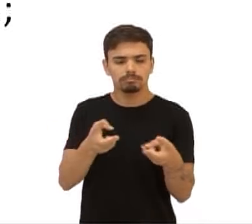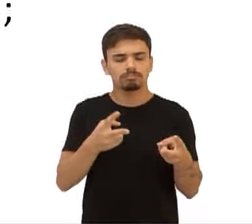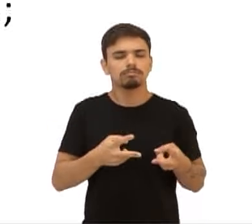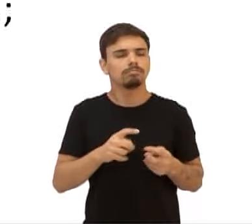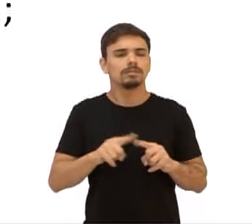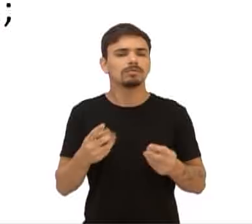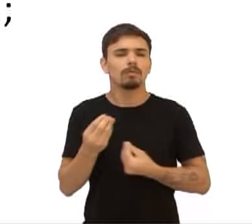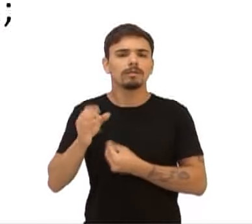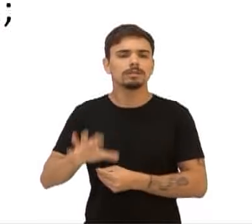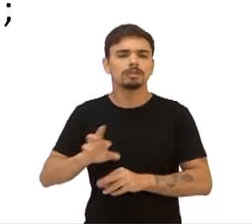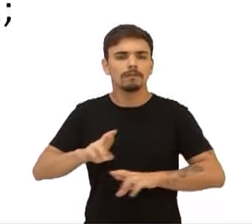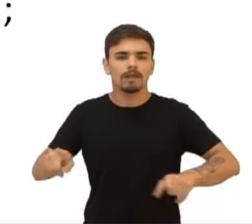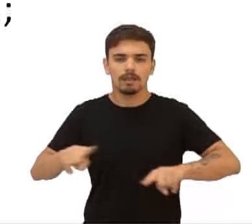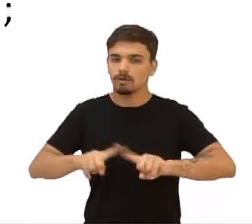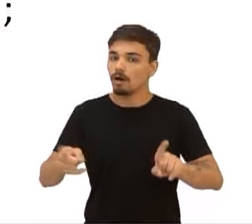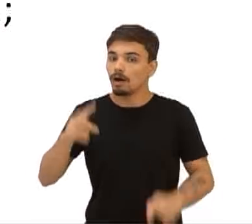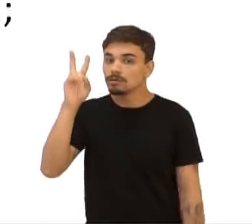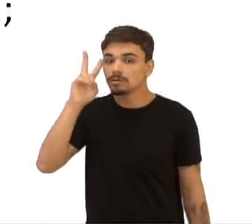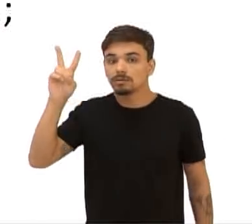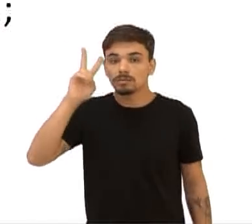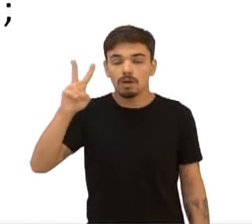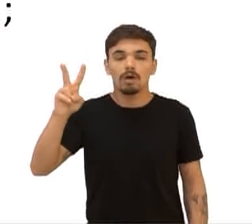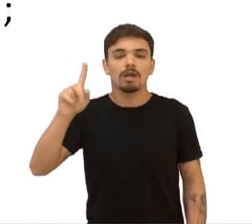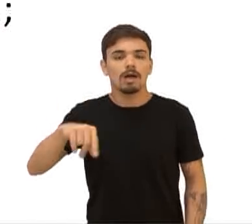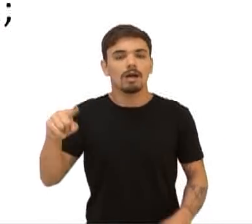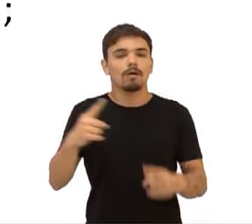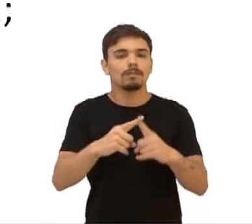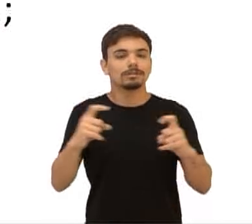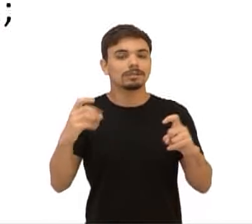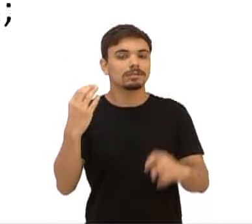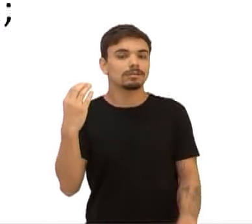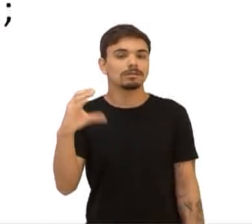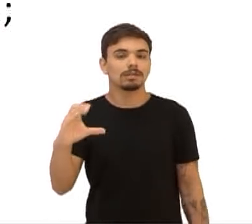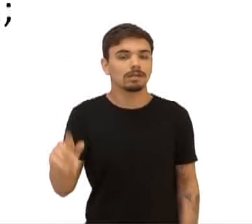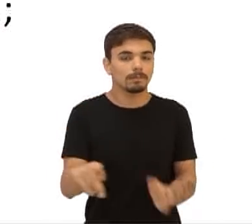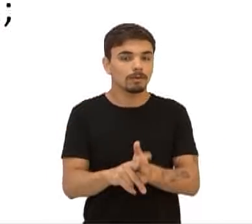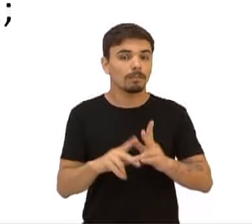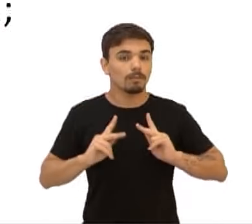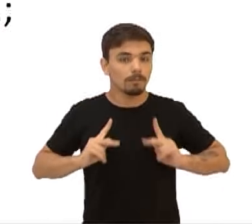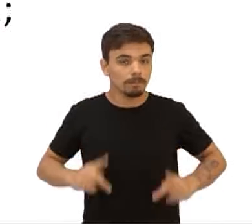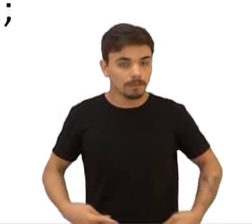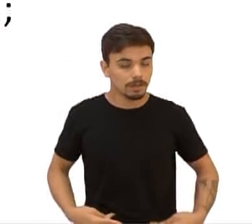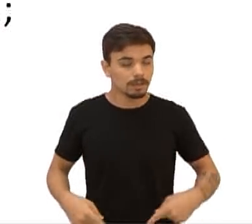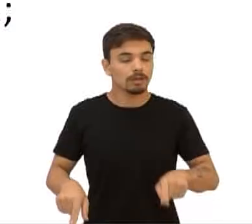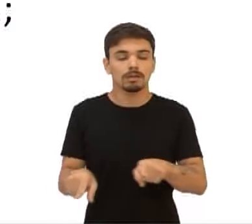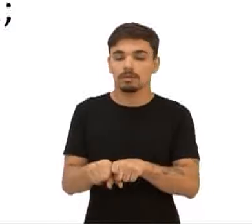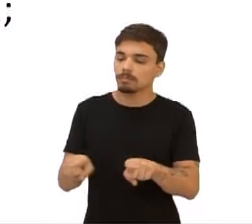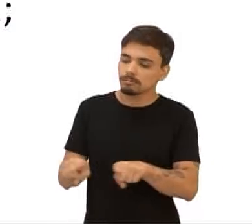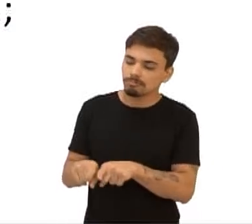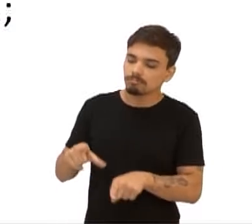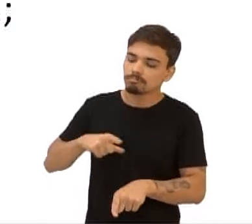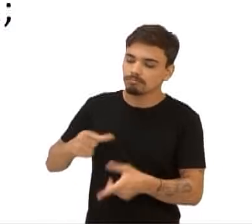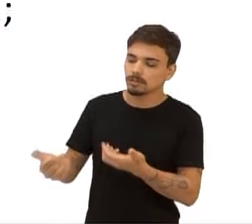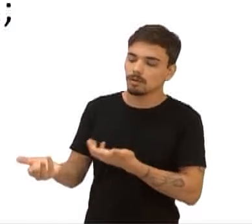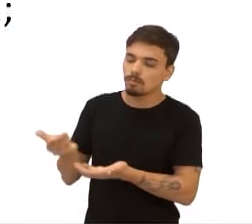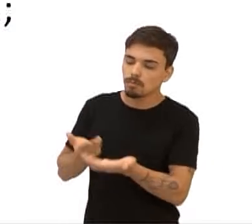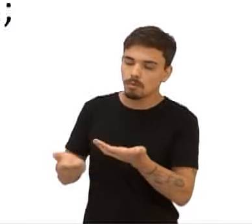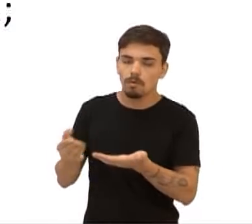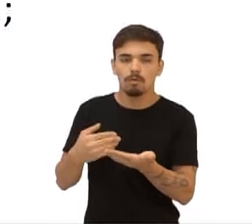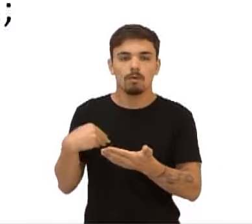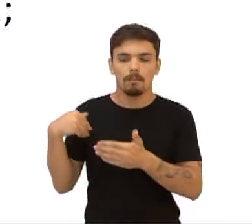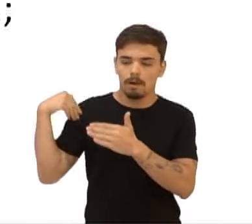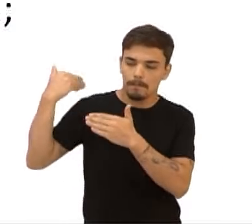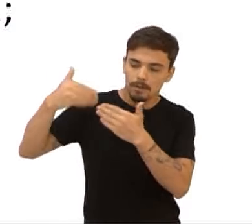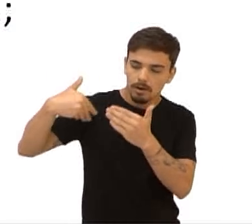assim diferentes visões? Gente, a história, ela é uma ciência humana. Logo, ela vai tratar do desenrolar